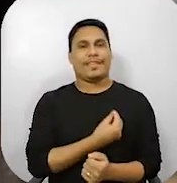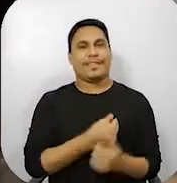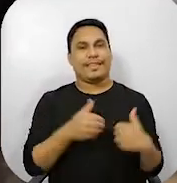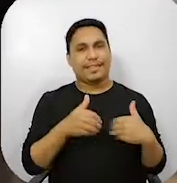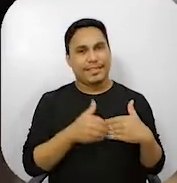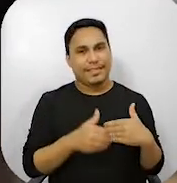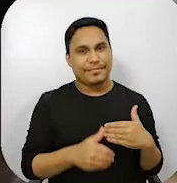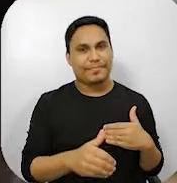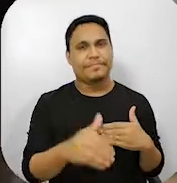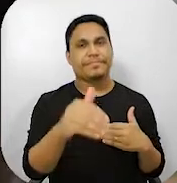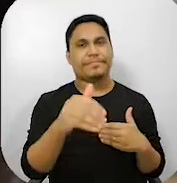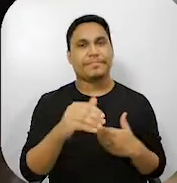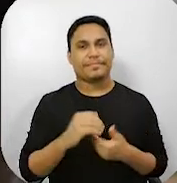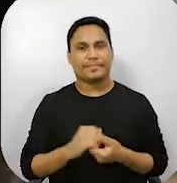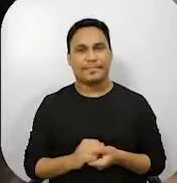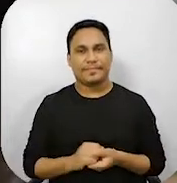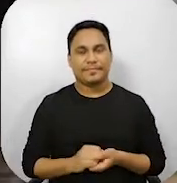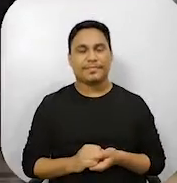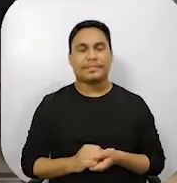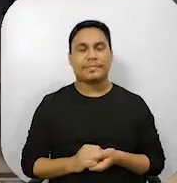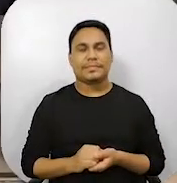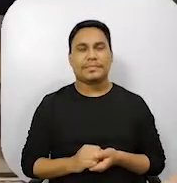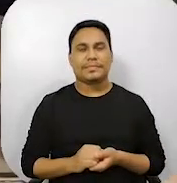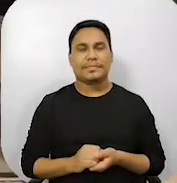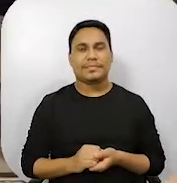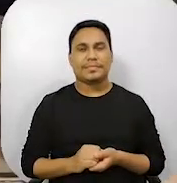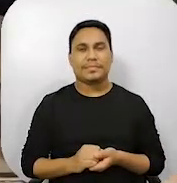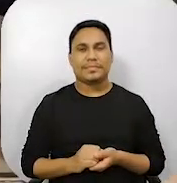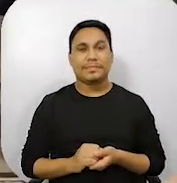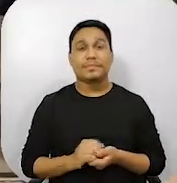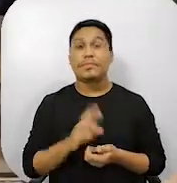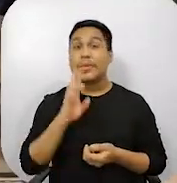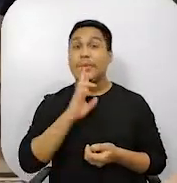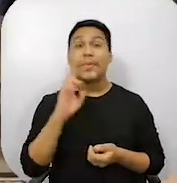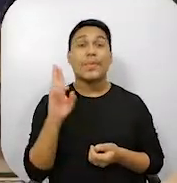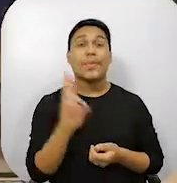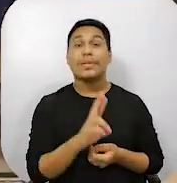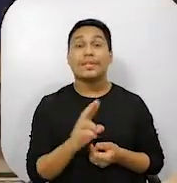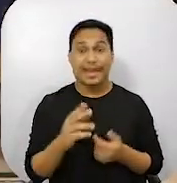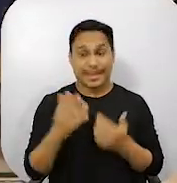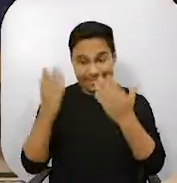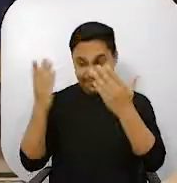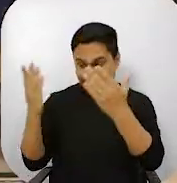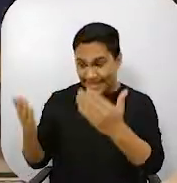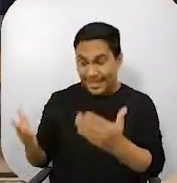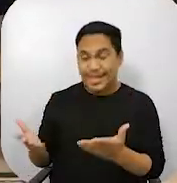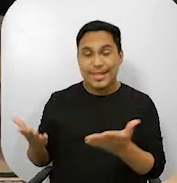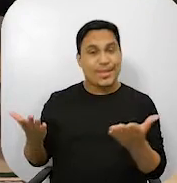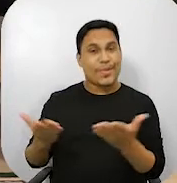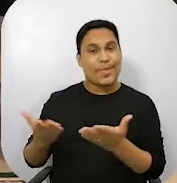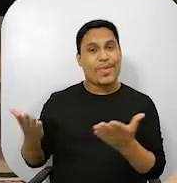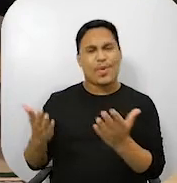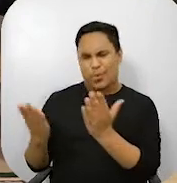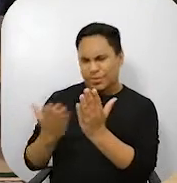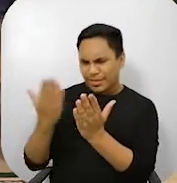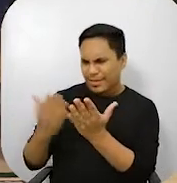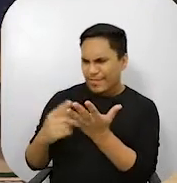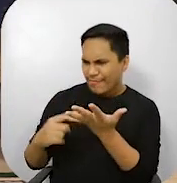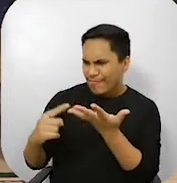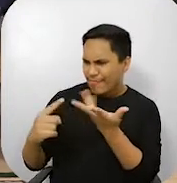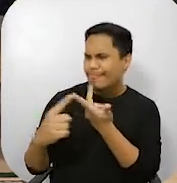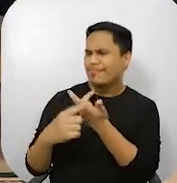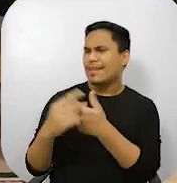sua o seu percurso né e o resultado disso tá aqui né esses livros lançados